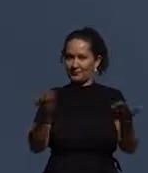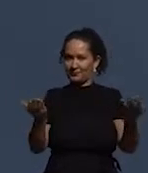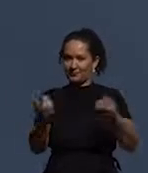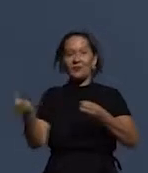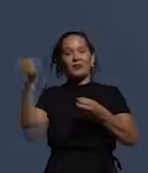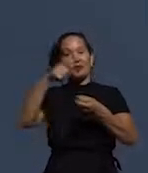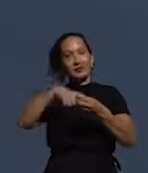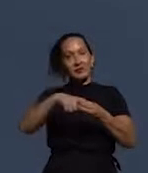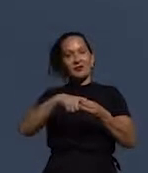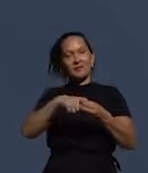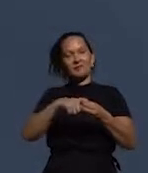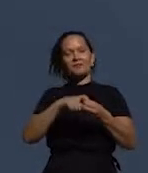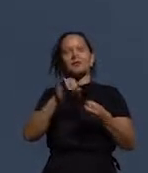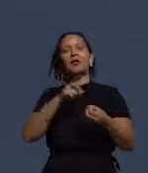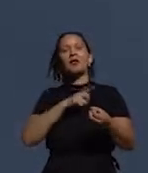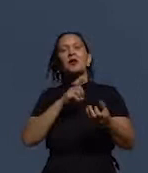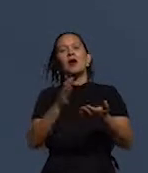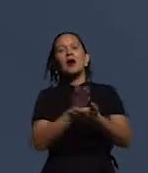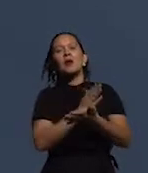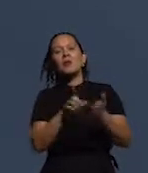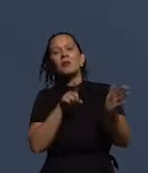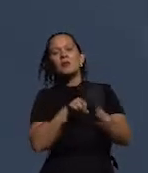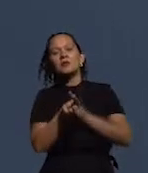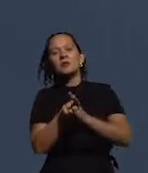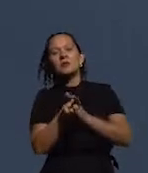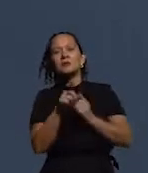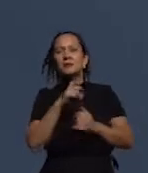Vivian vou ver se tem mais alguma pergunta aqui para a gente